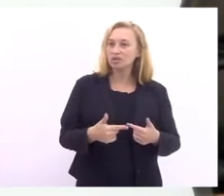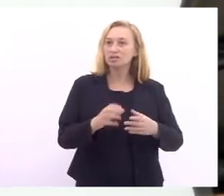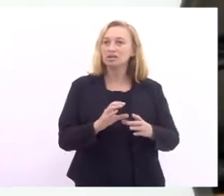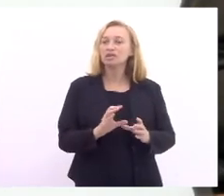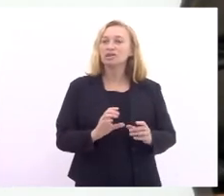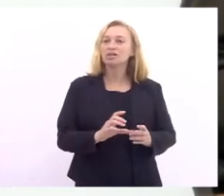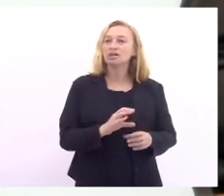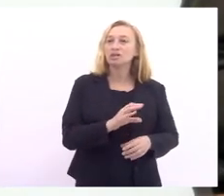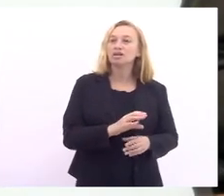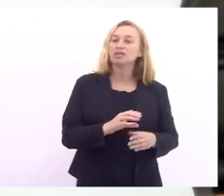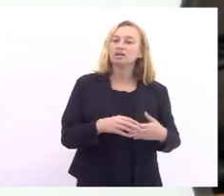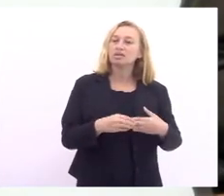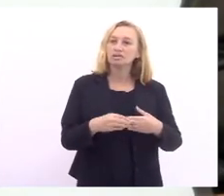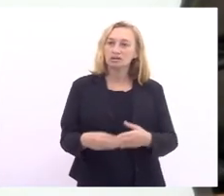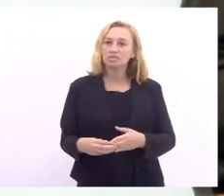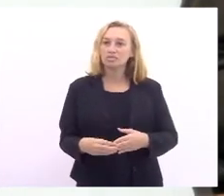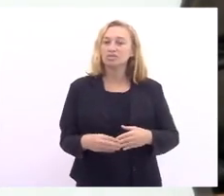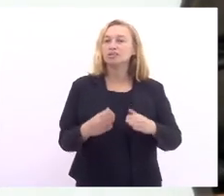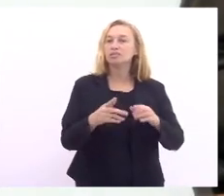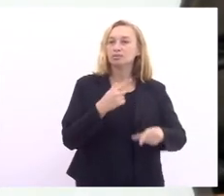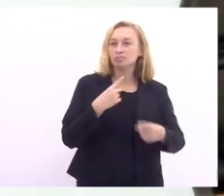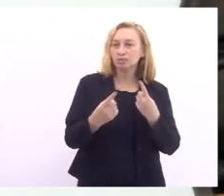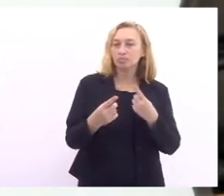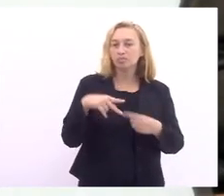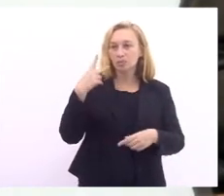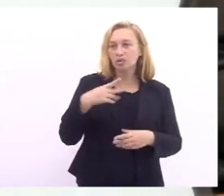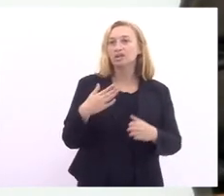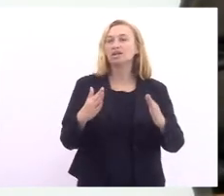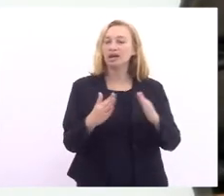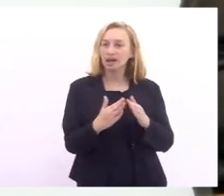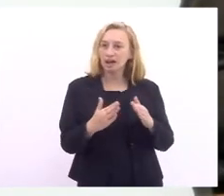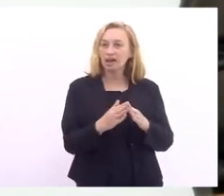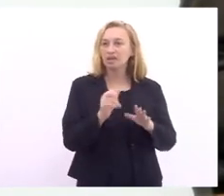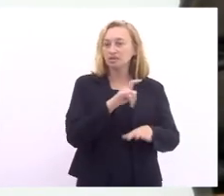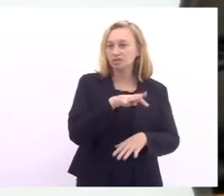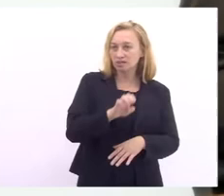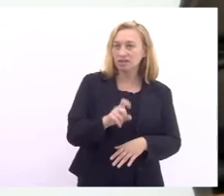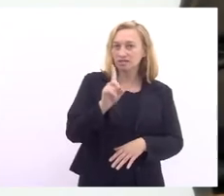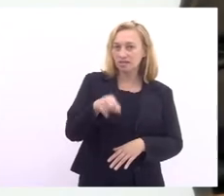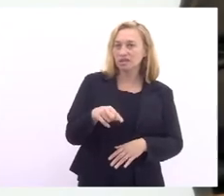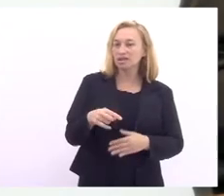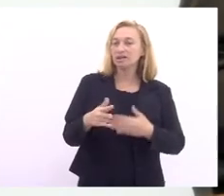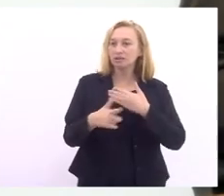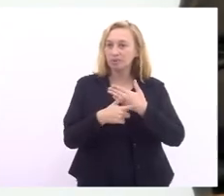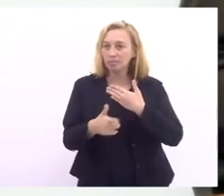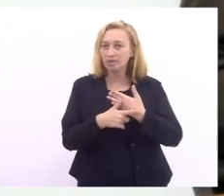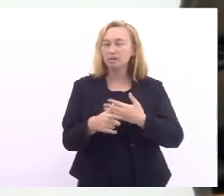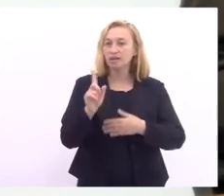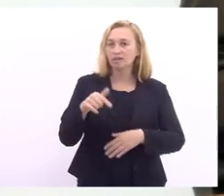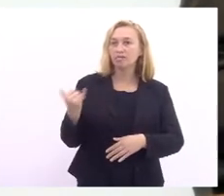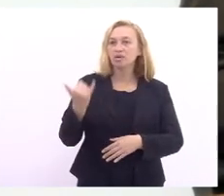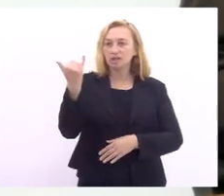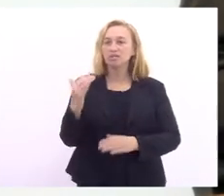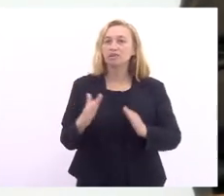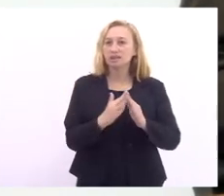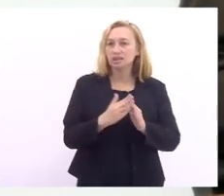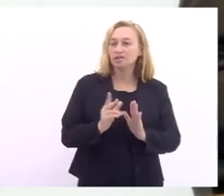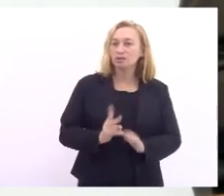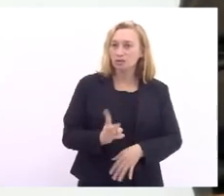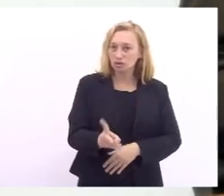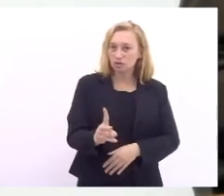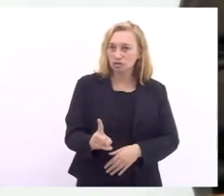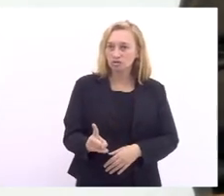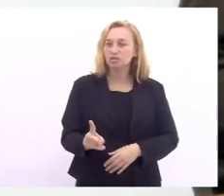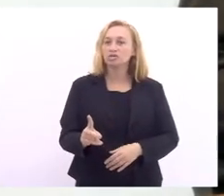condução política da casa Fluminense então o papel de vocês foi é e será muito importante para para que essa casa